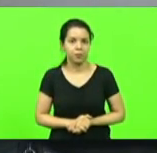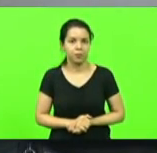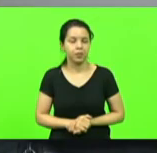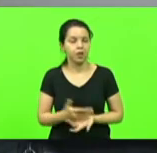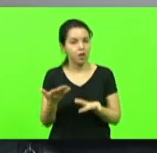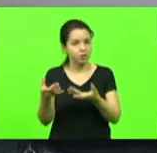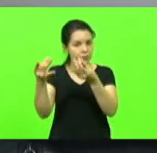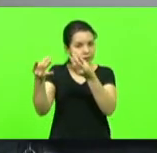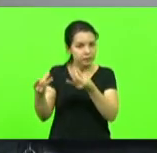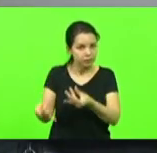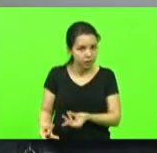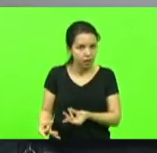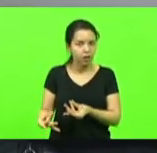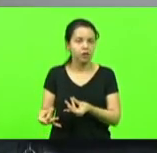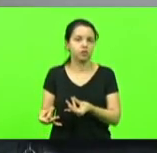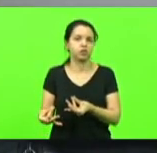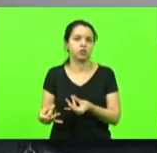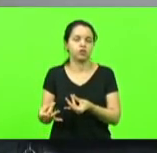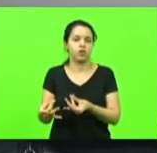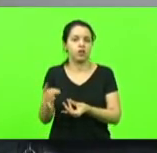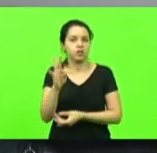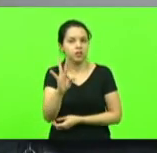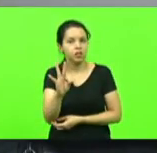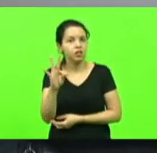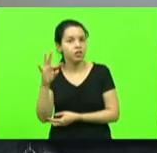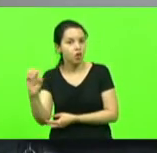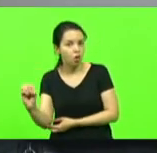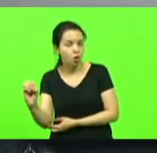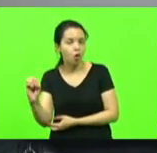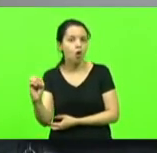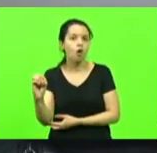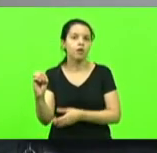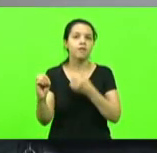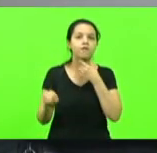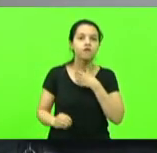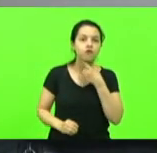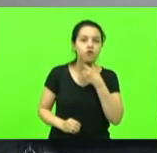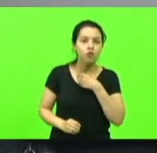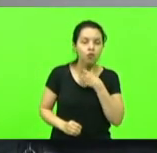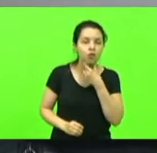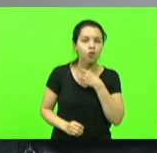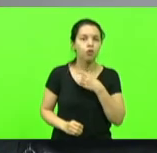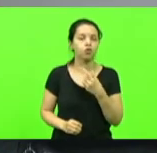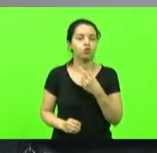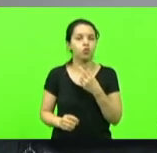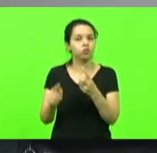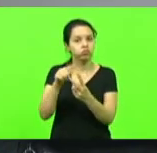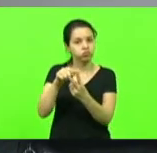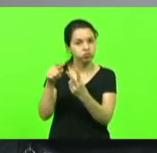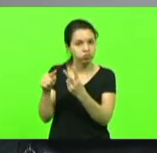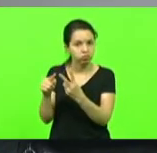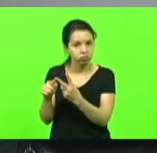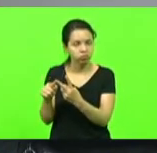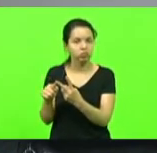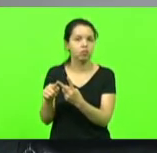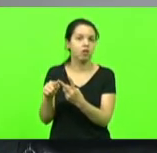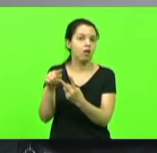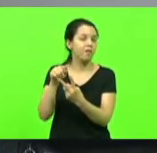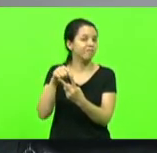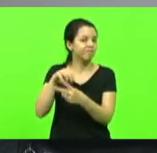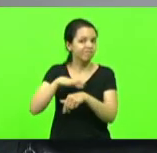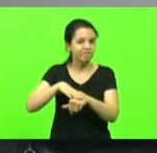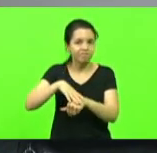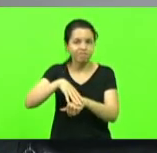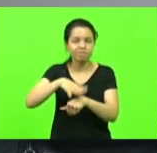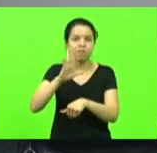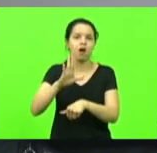especialidades de terapia ocupacional e fonoaudiologia foram as mais demandadas nas andanças